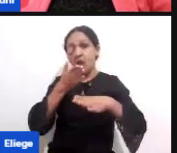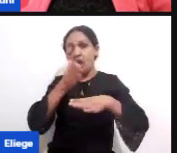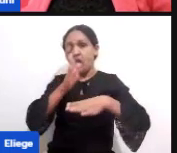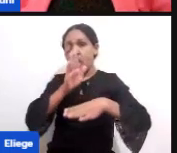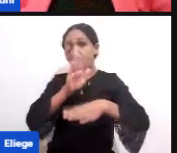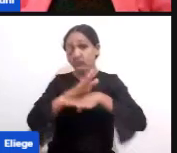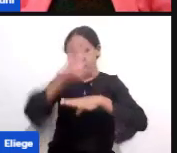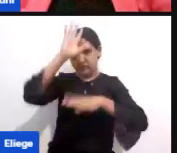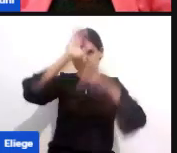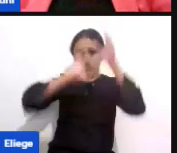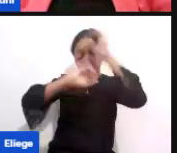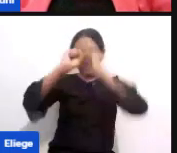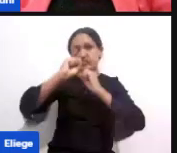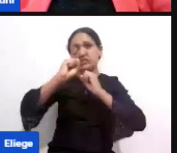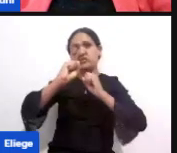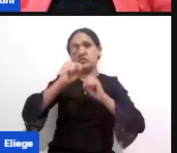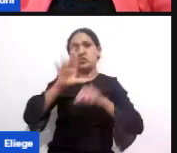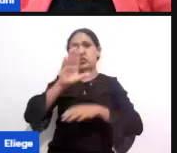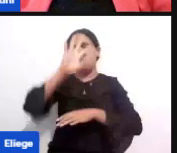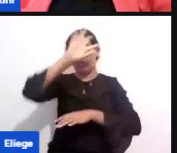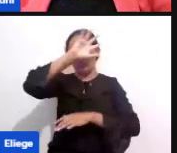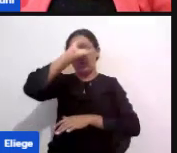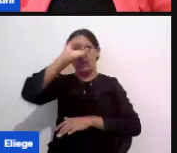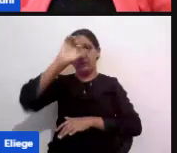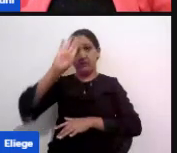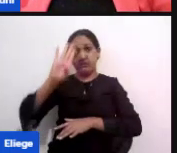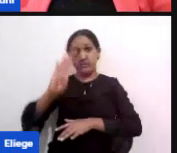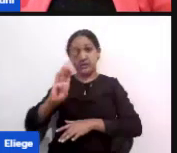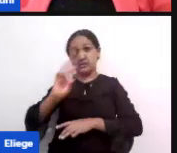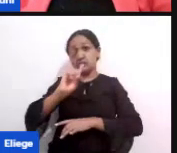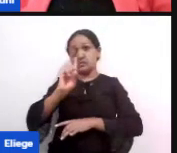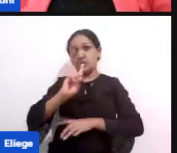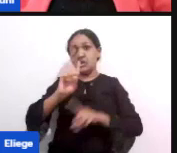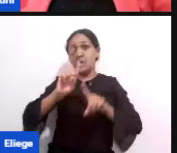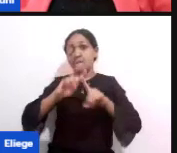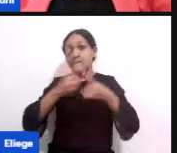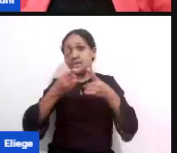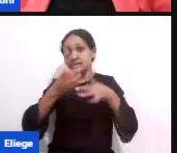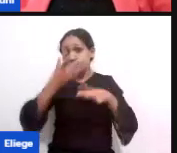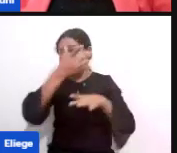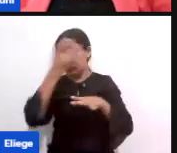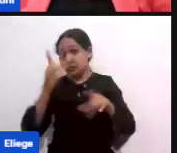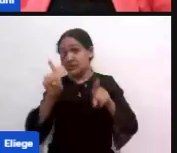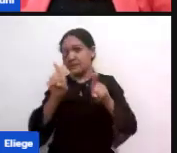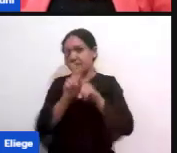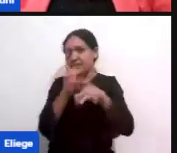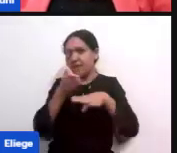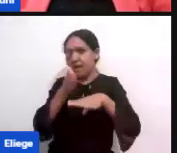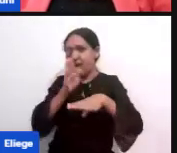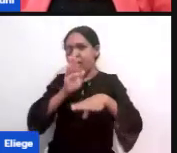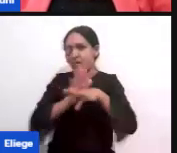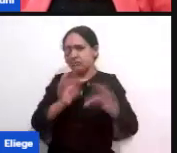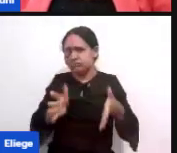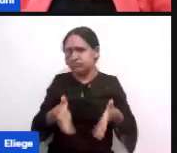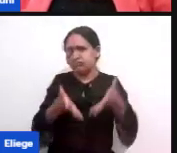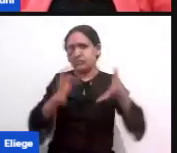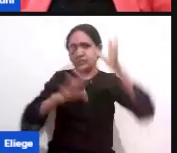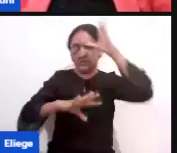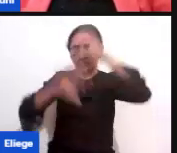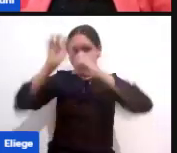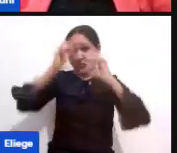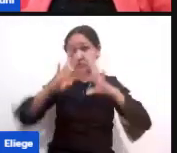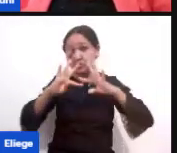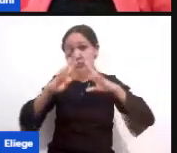do sistema alfabético, mas também aos que auxiliam na aprendizagem de todos os